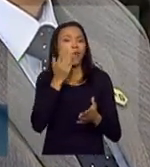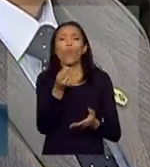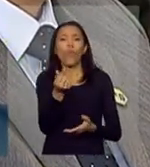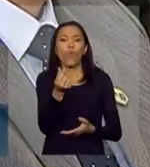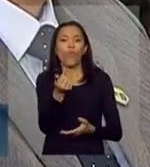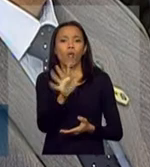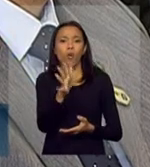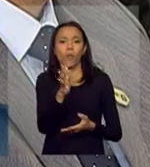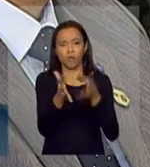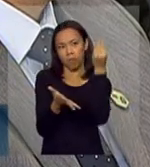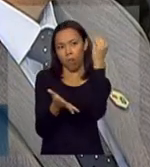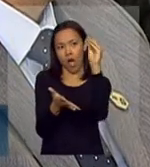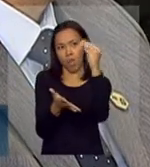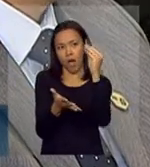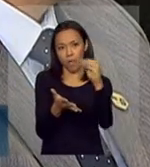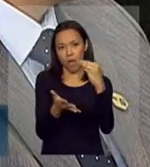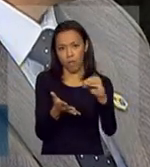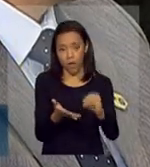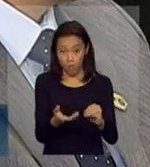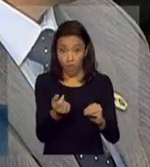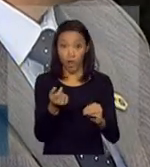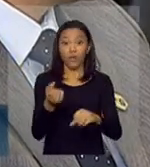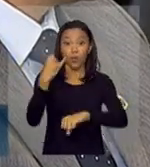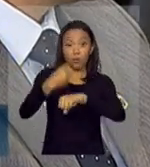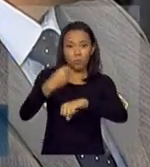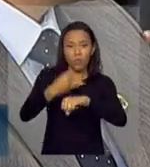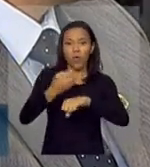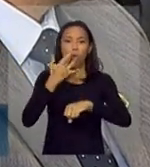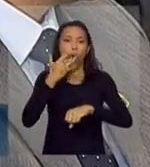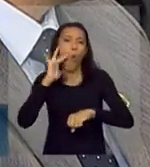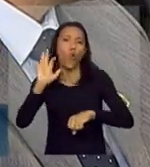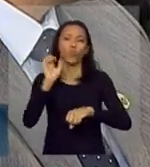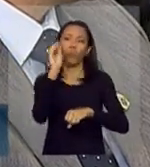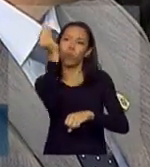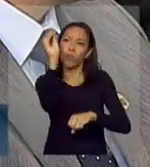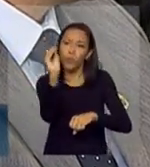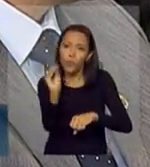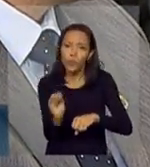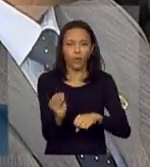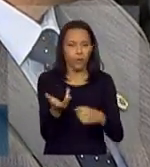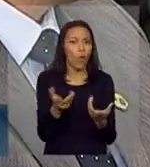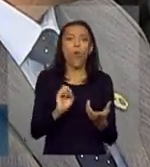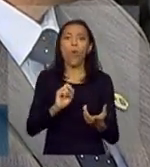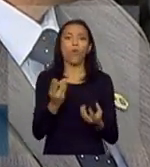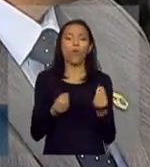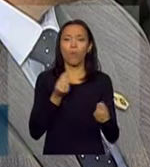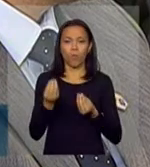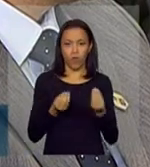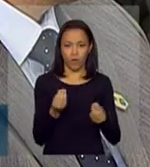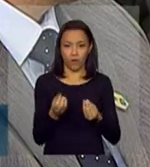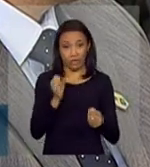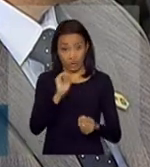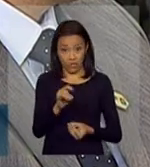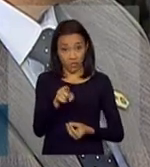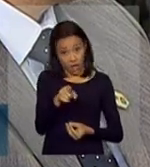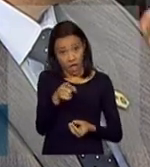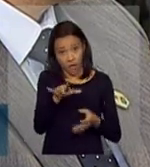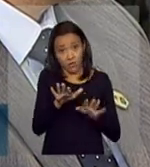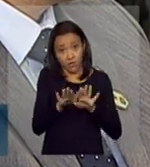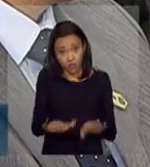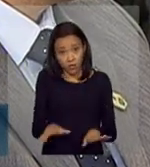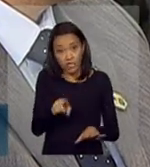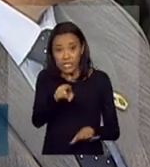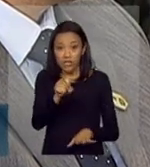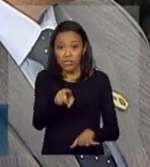CEFEM, ou se é o decreto que vai fazer isso pelo Executivo. Se essa for a hipótese, se